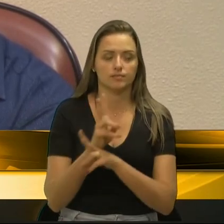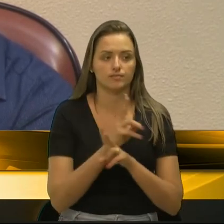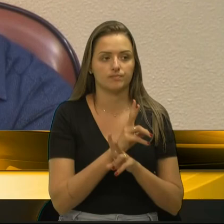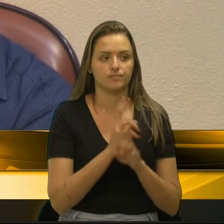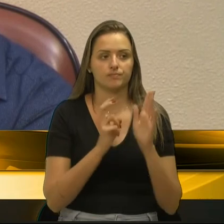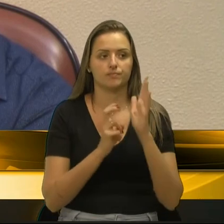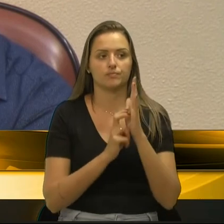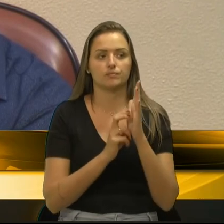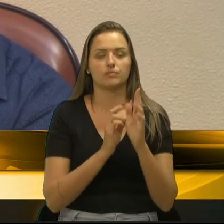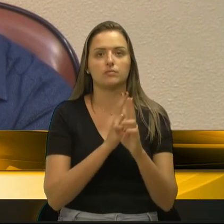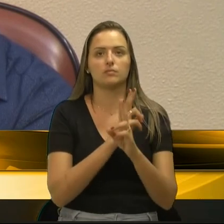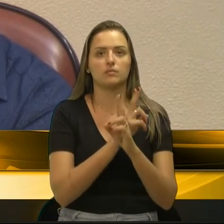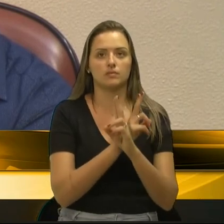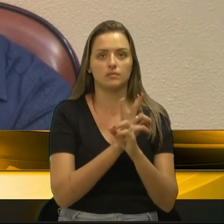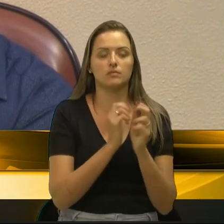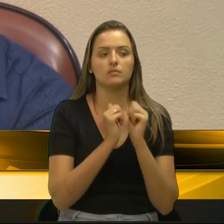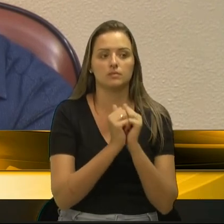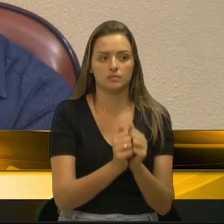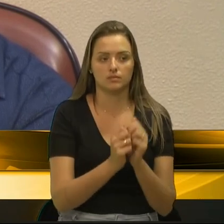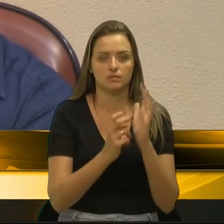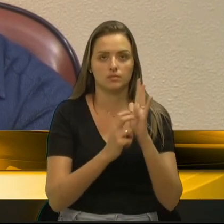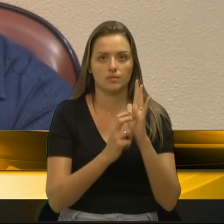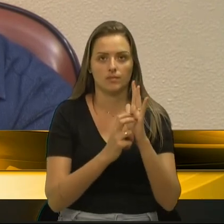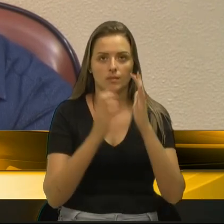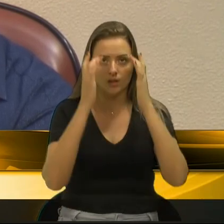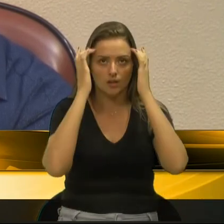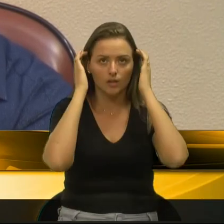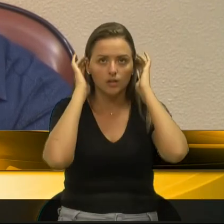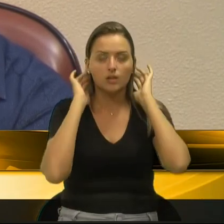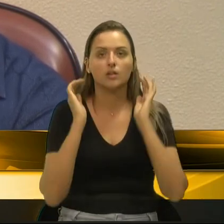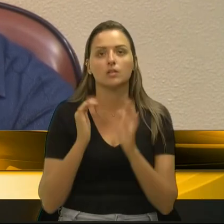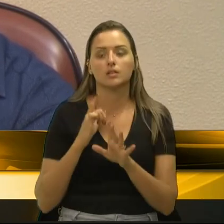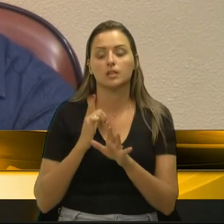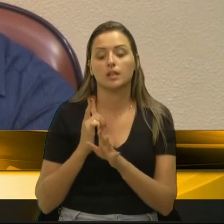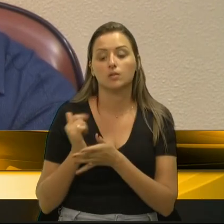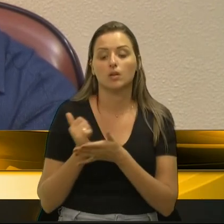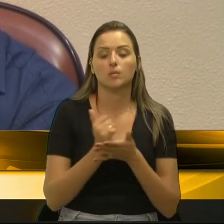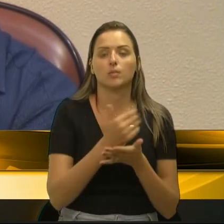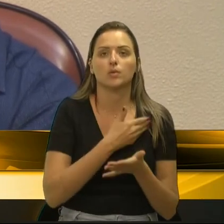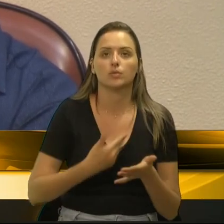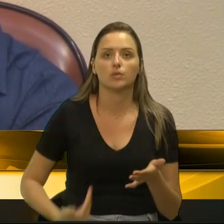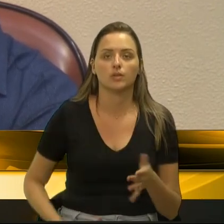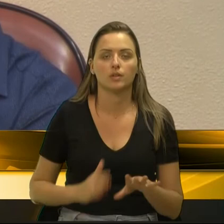crédito interno junto à Caixa Econômica Federal, com garantia da União e da